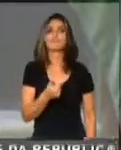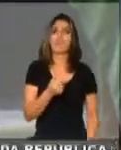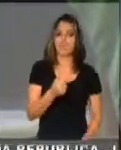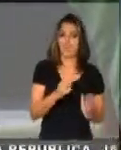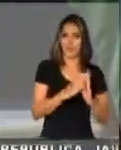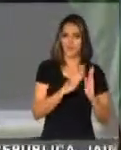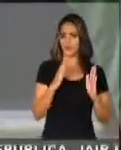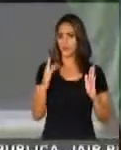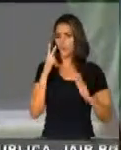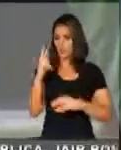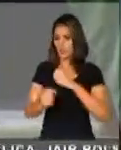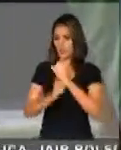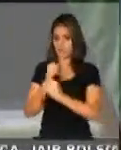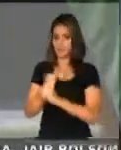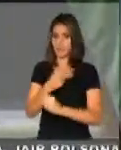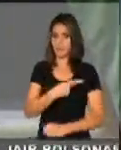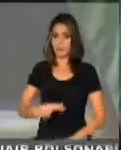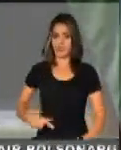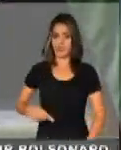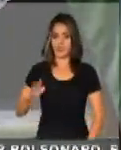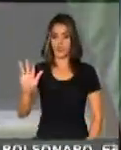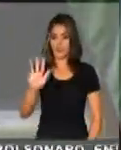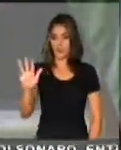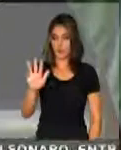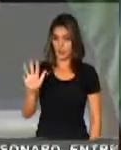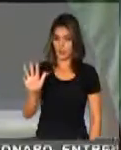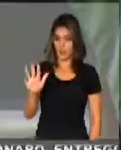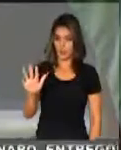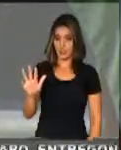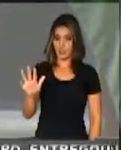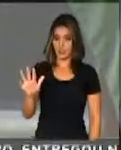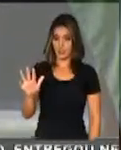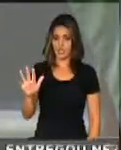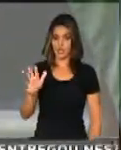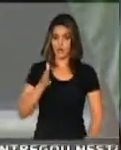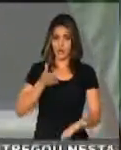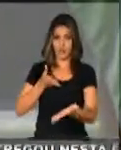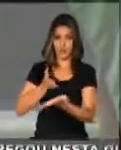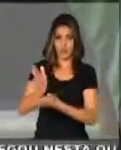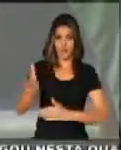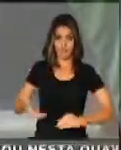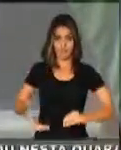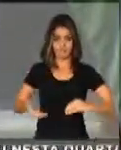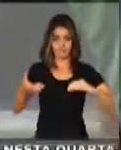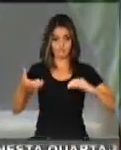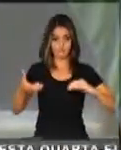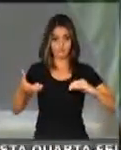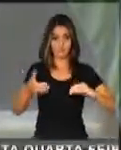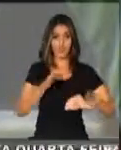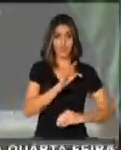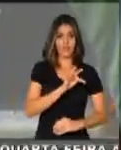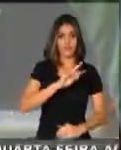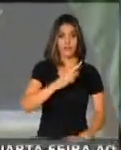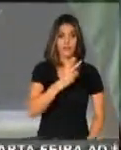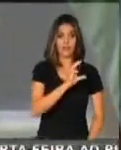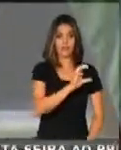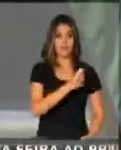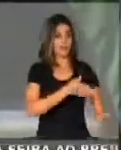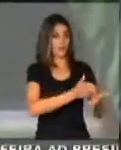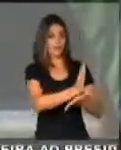anos depois, presidente Lula, eu estou falando aqui, quando foi aprovado pelo Congresso, estou falando de Fernando Henrique